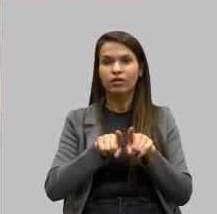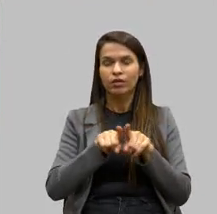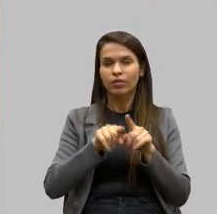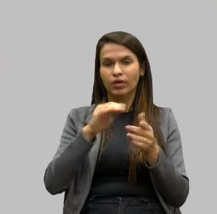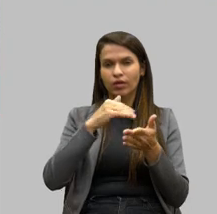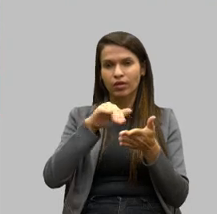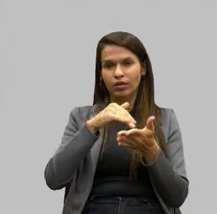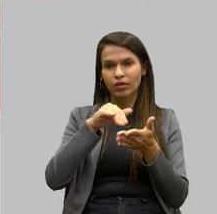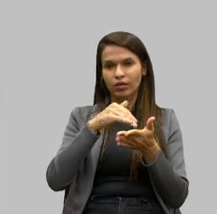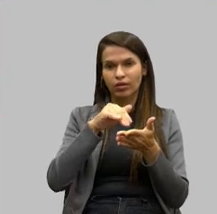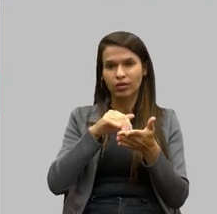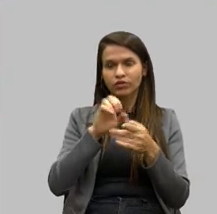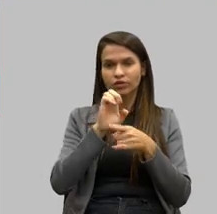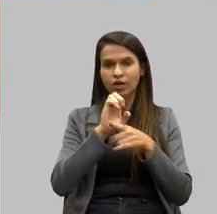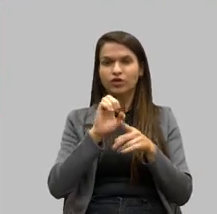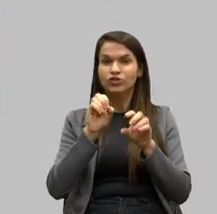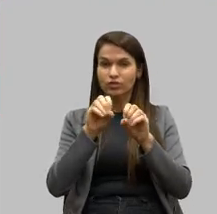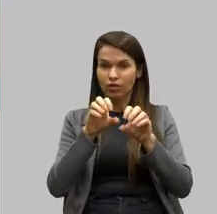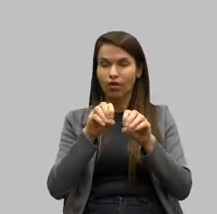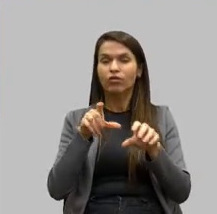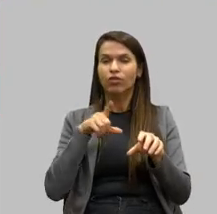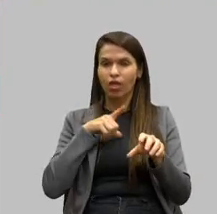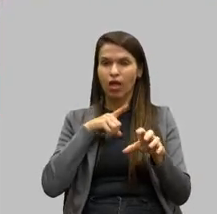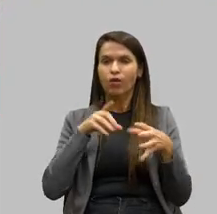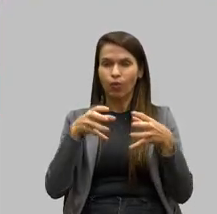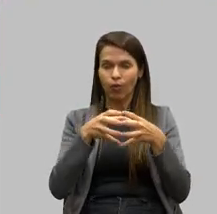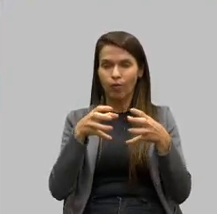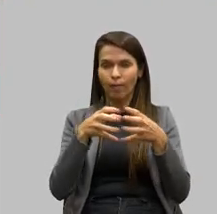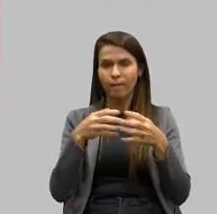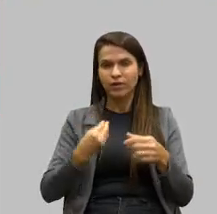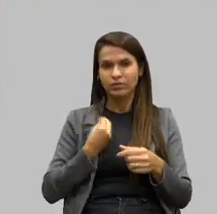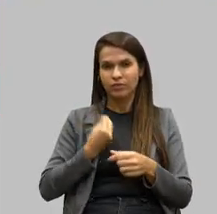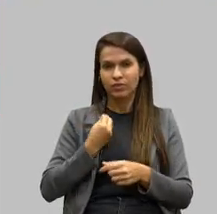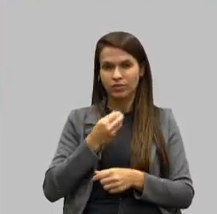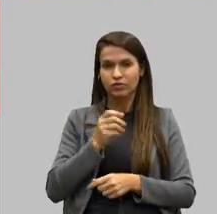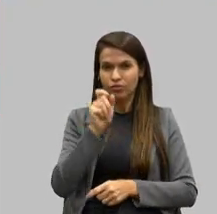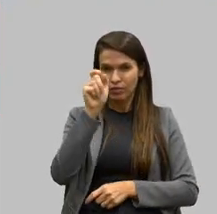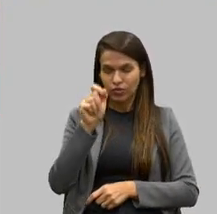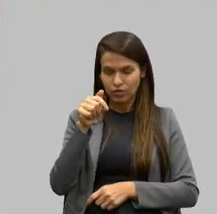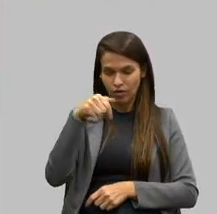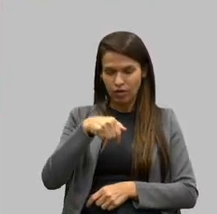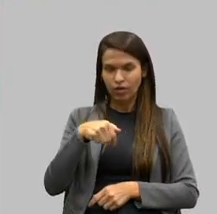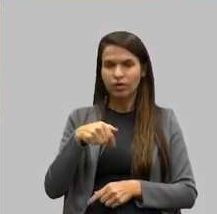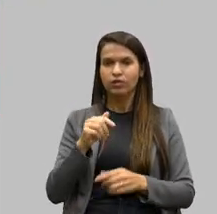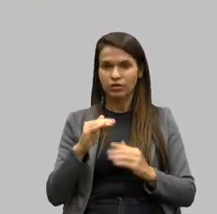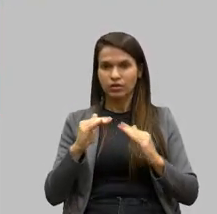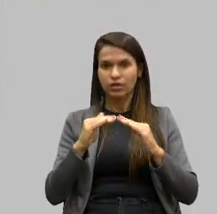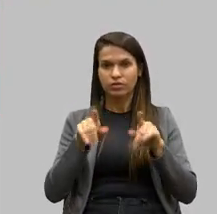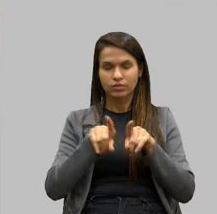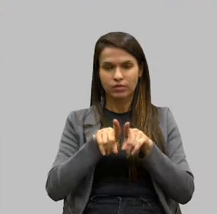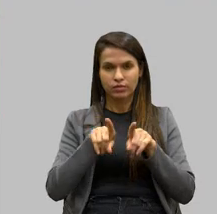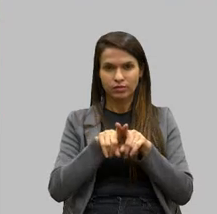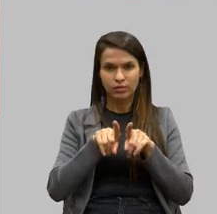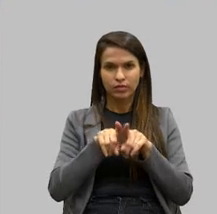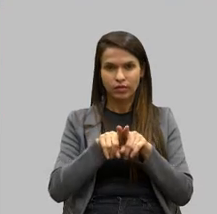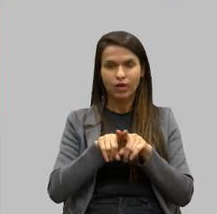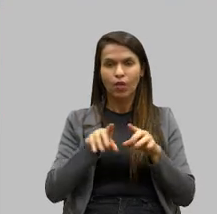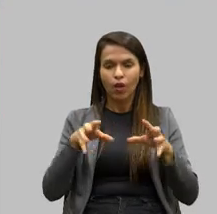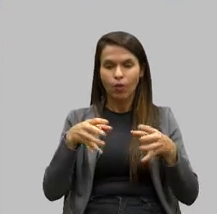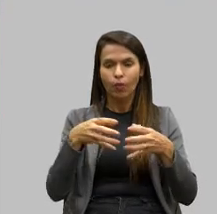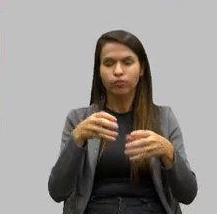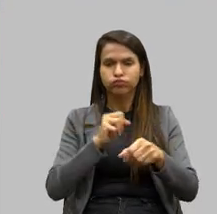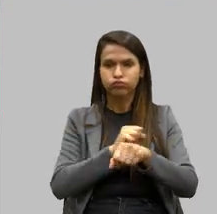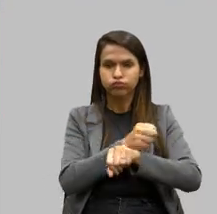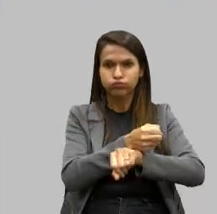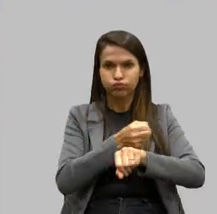Educação tem uma comissão com a participação de pessoas daqui dessa casa também, da comunidade colombola,